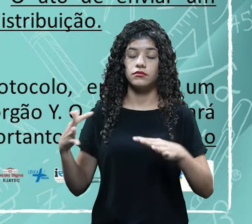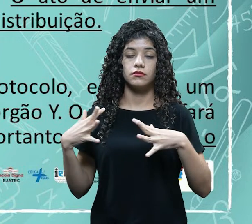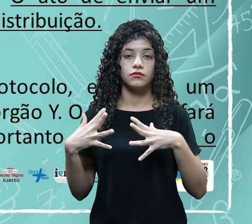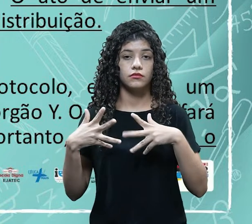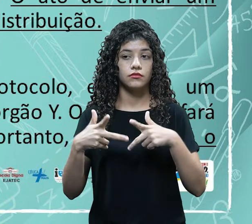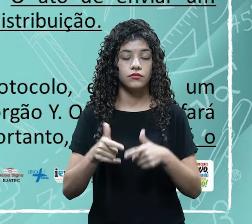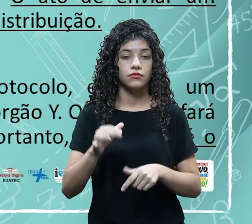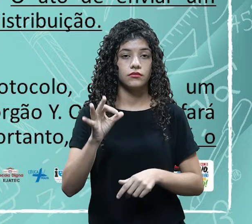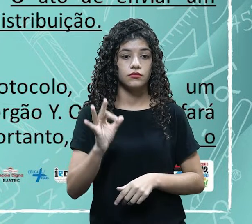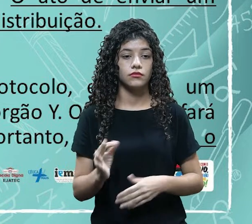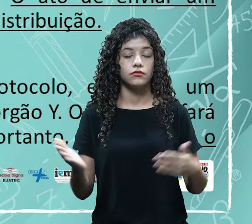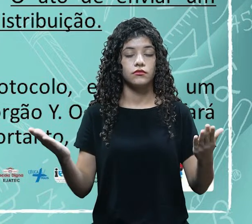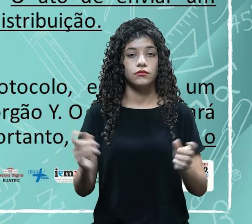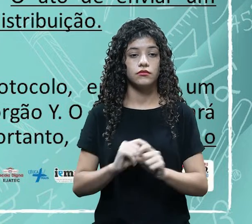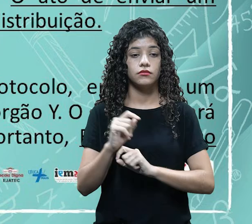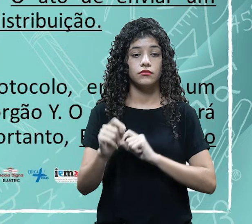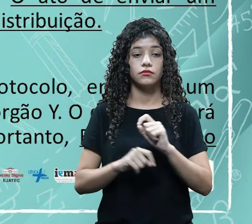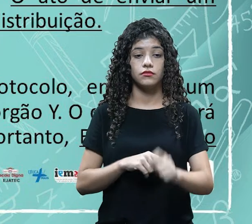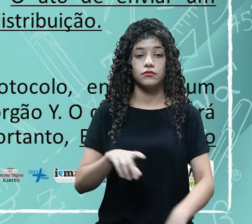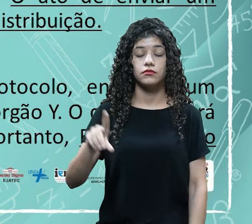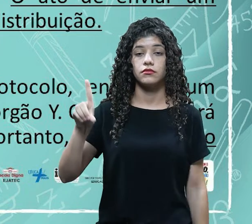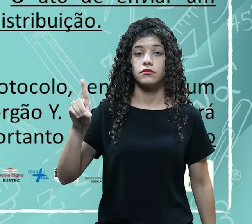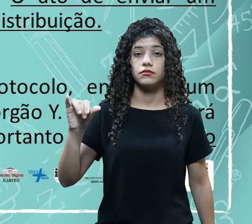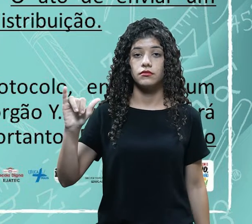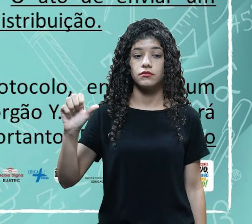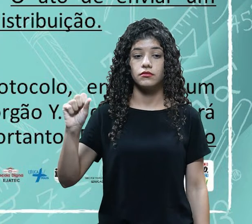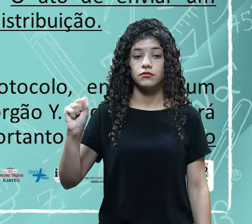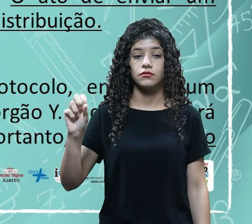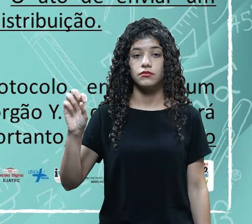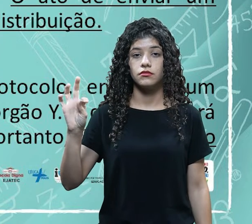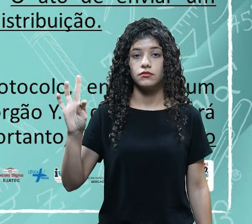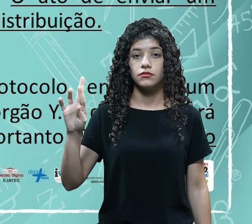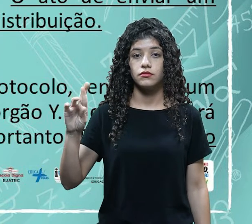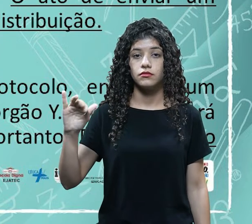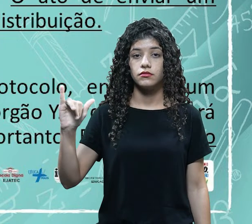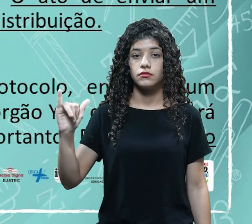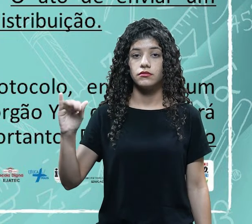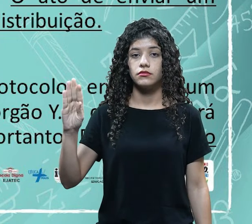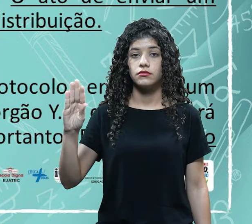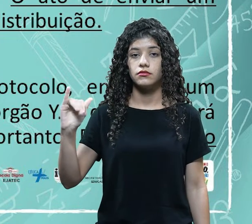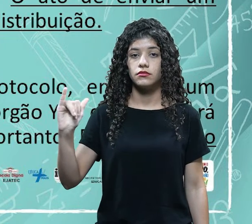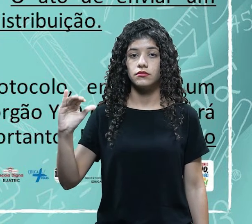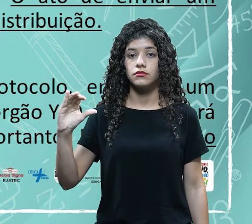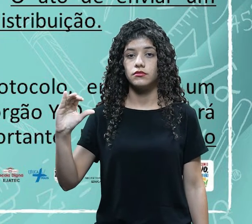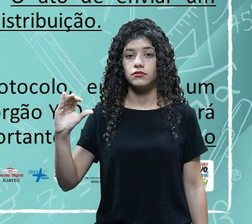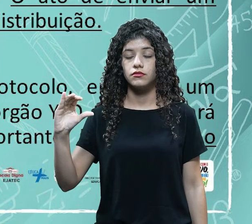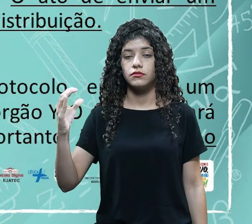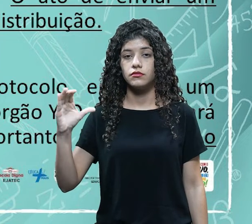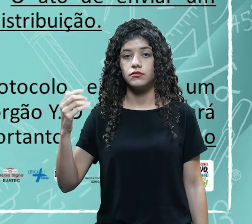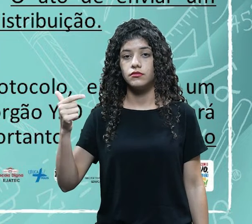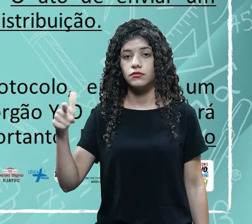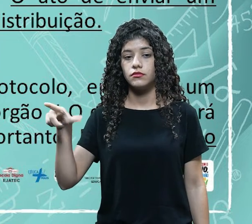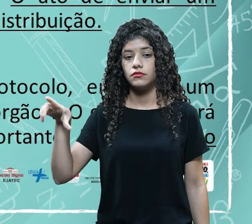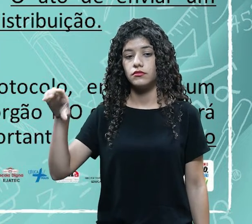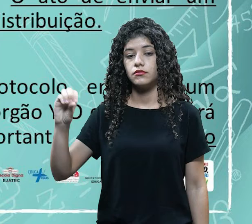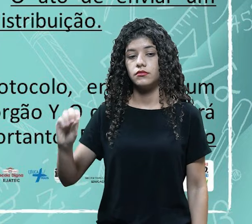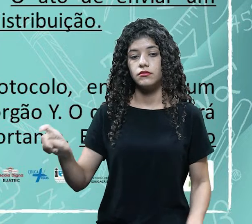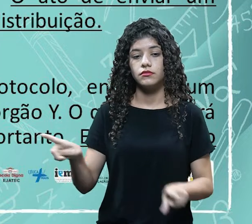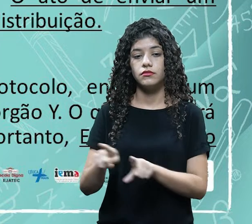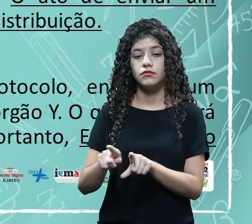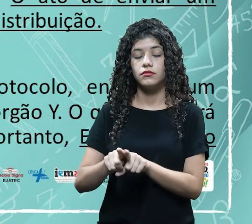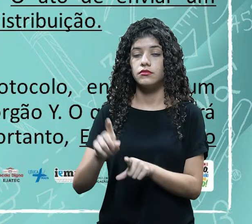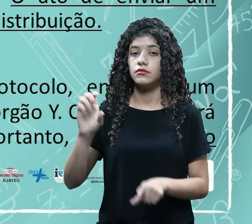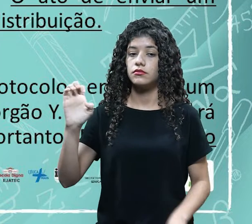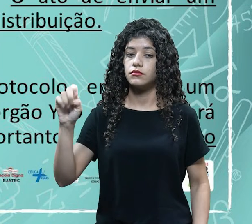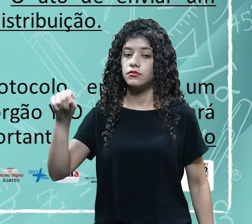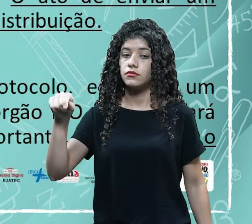fato, registrado, então agora chegou a hora de enviar aquela documentação para o setor, né,